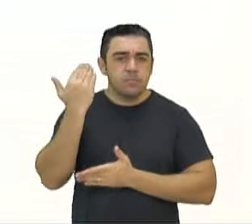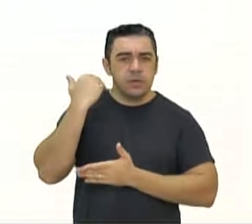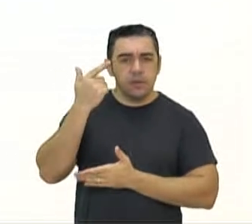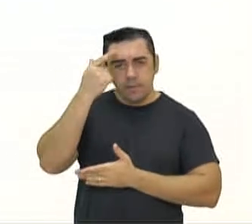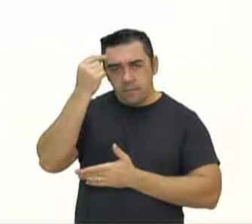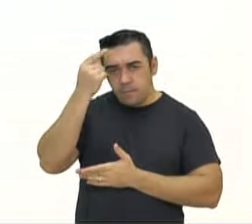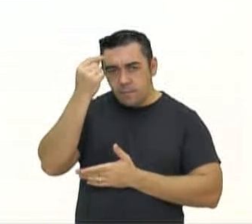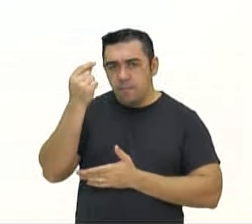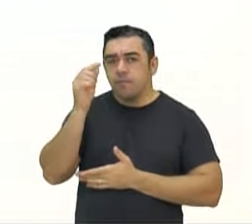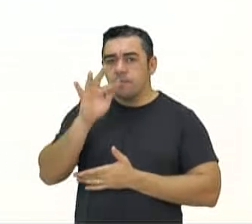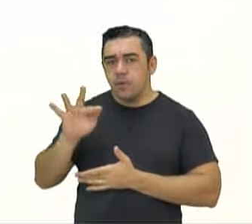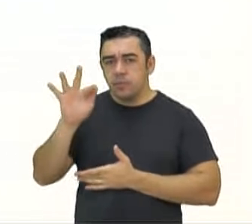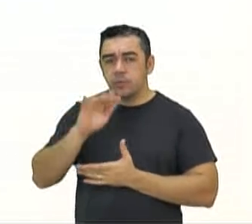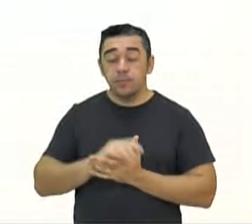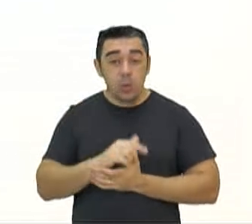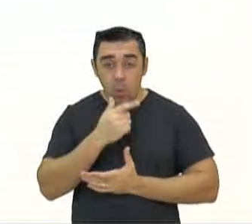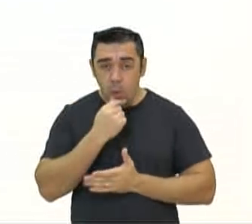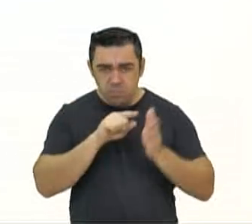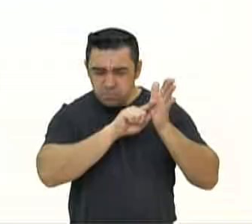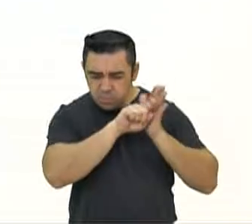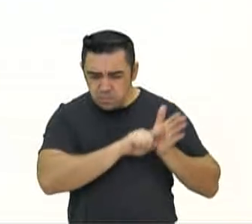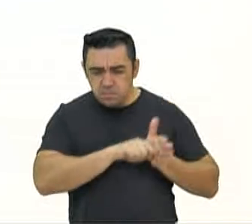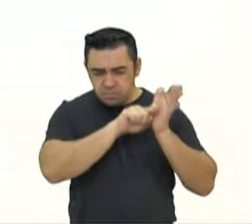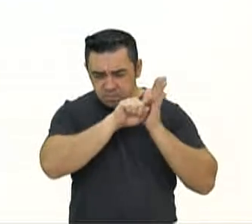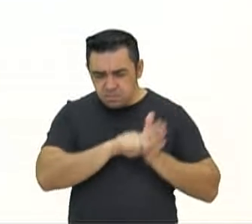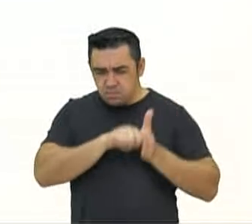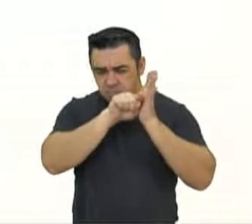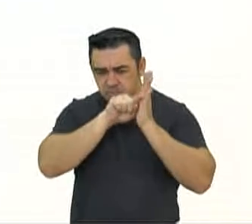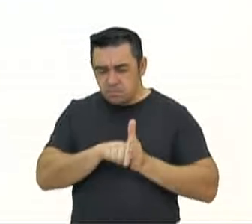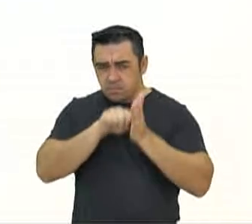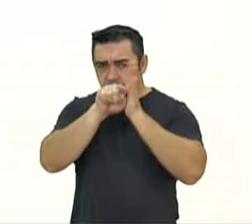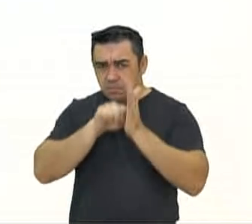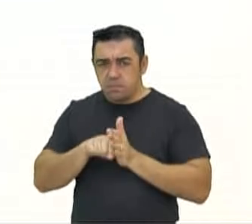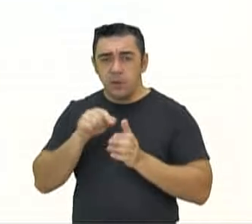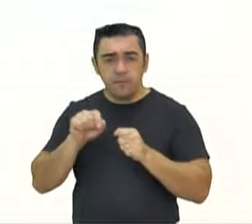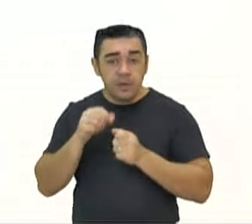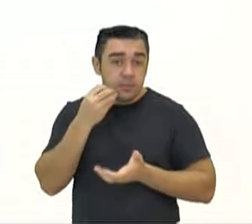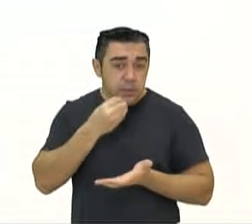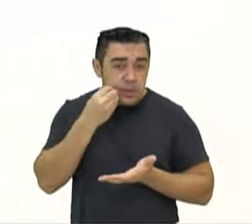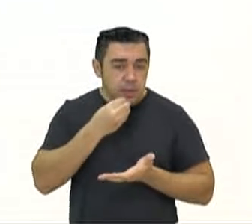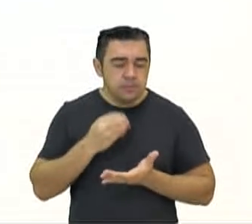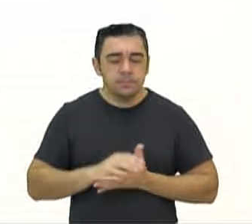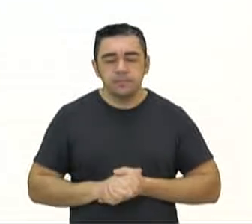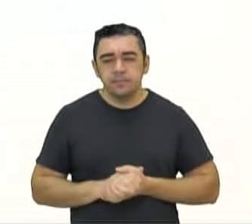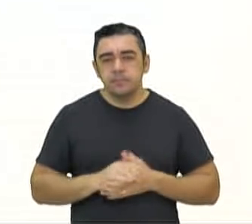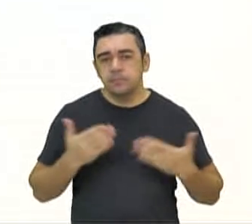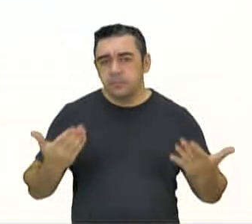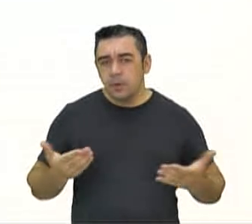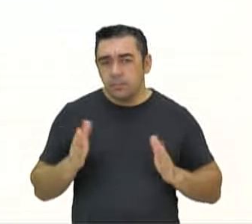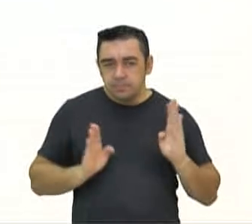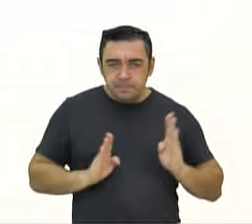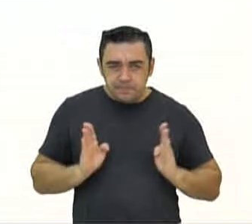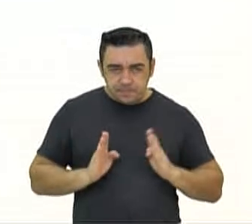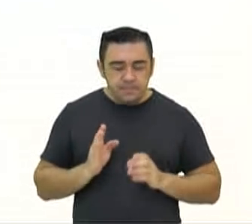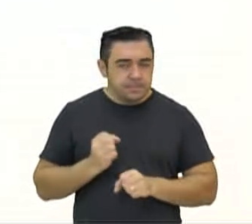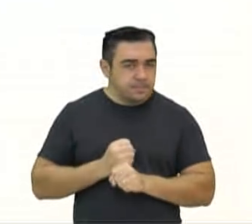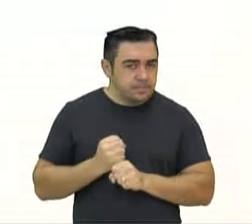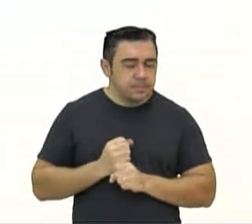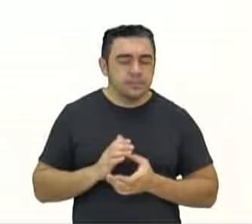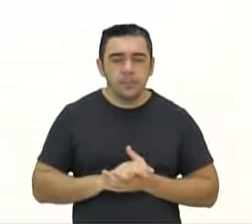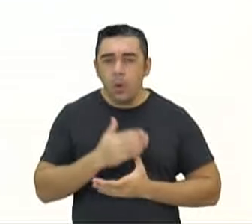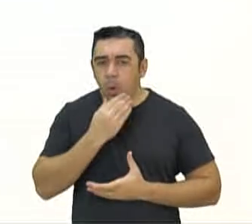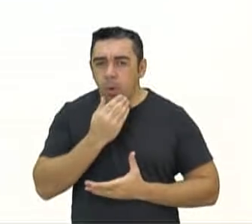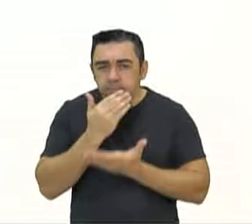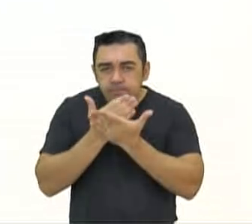partir daí, ele não parou de pesquisar e realizar experimentos. Nesta época, Newton dava os